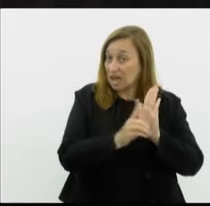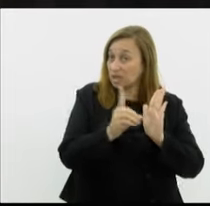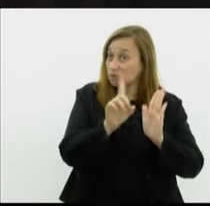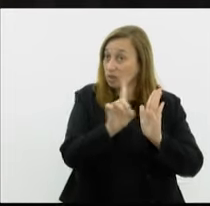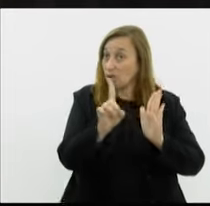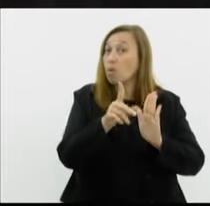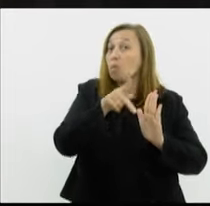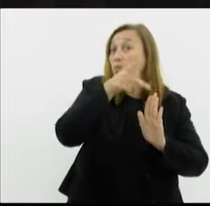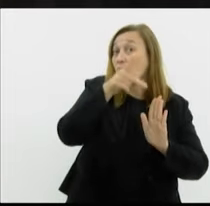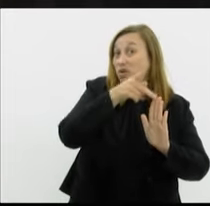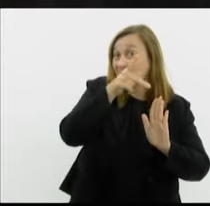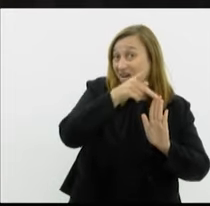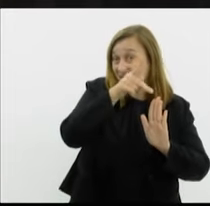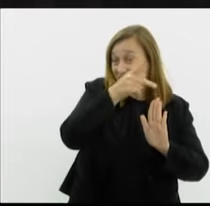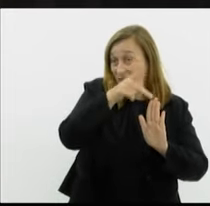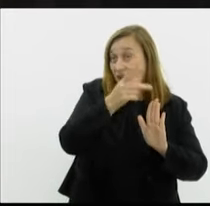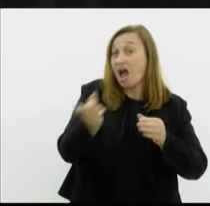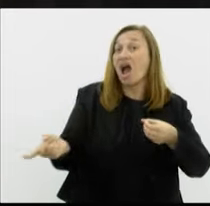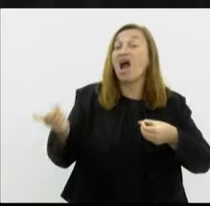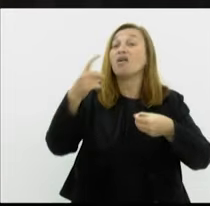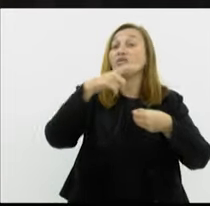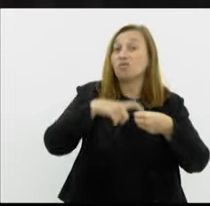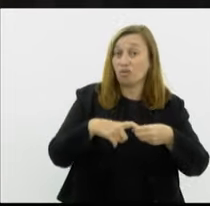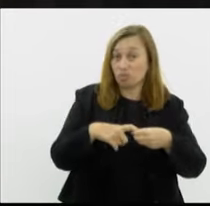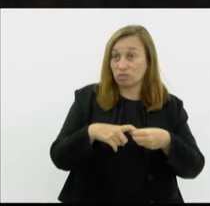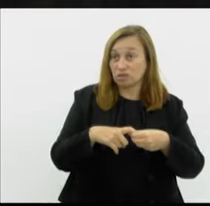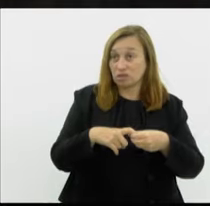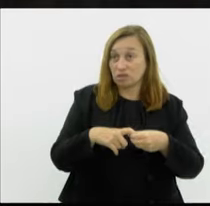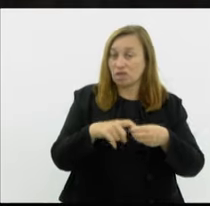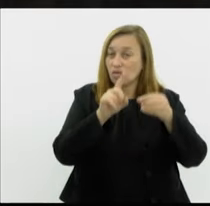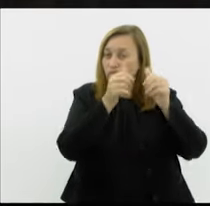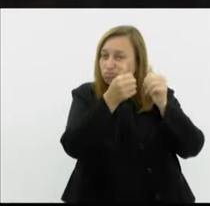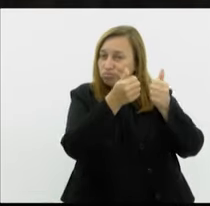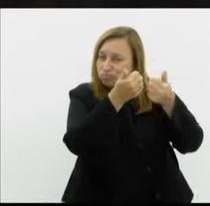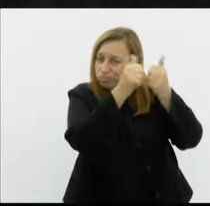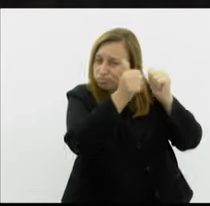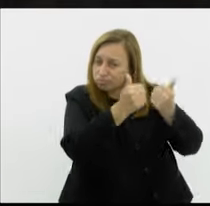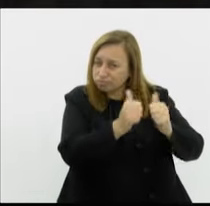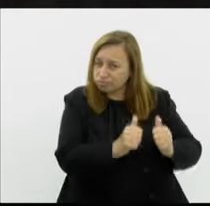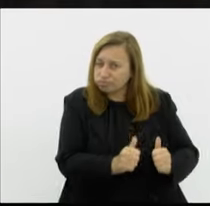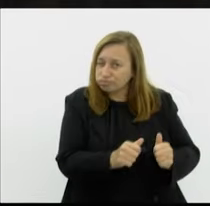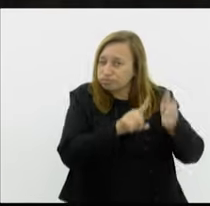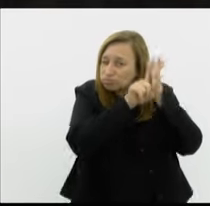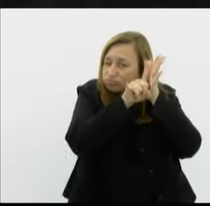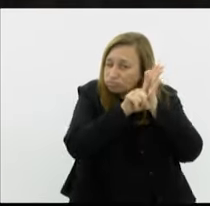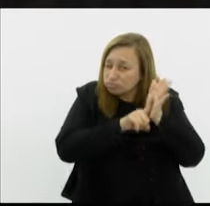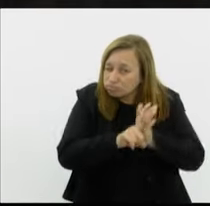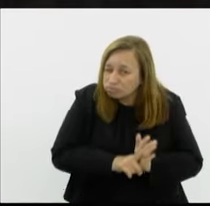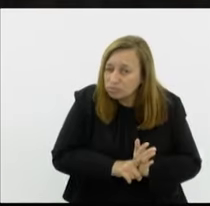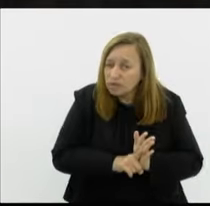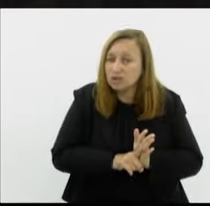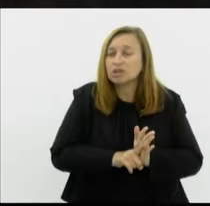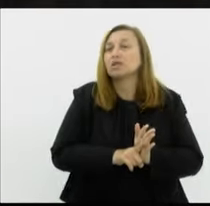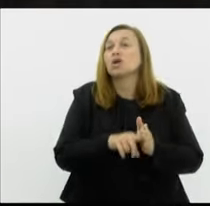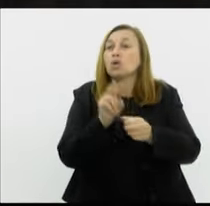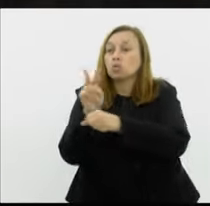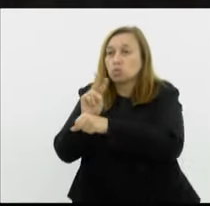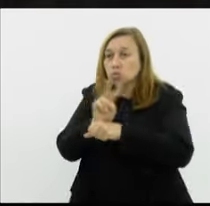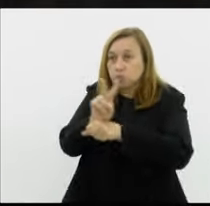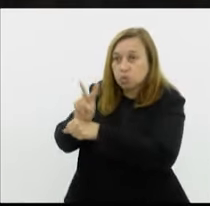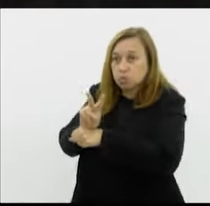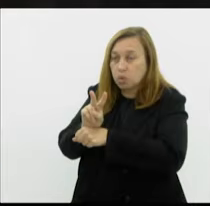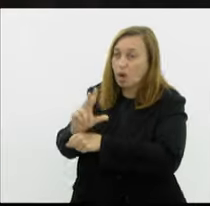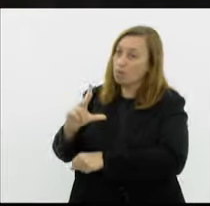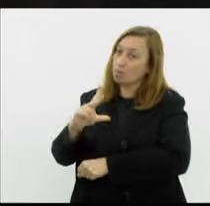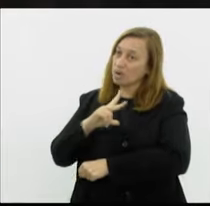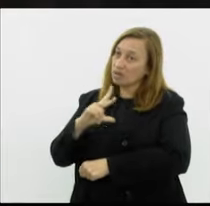a volta dessa análise, dessa verificação e monitoramento do